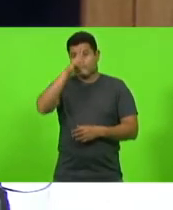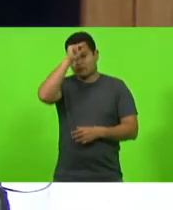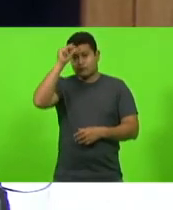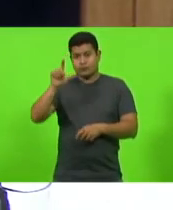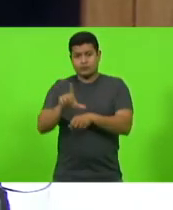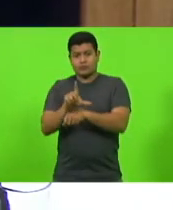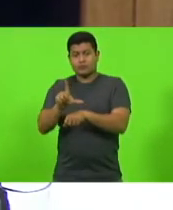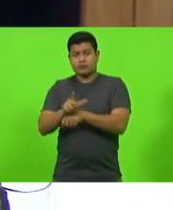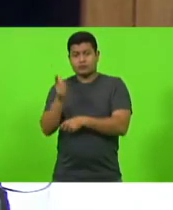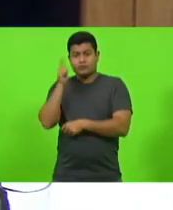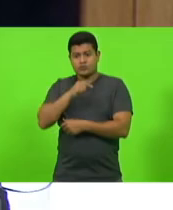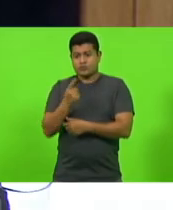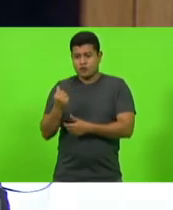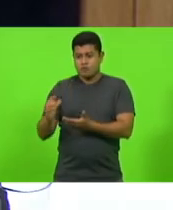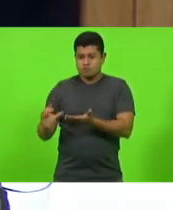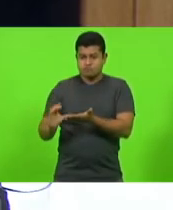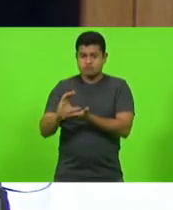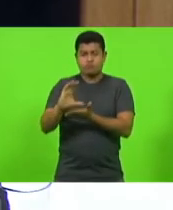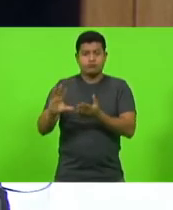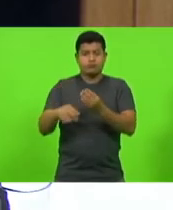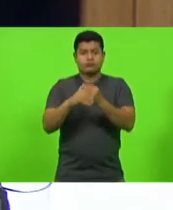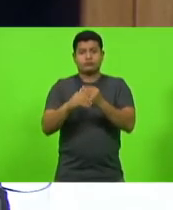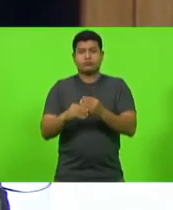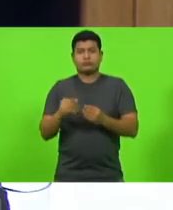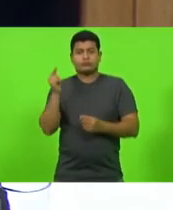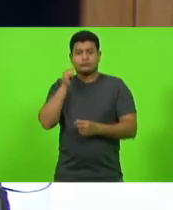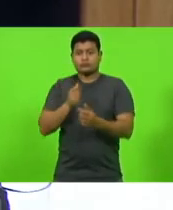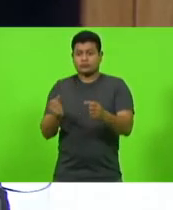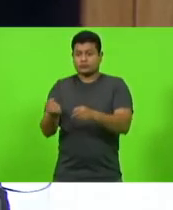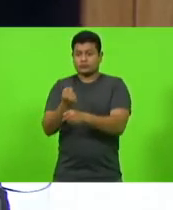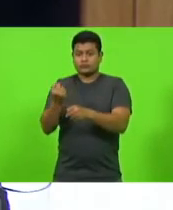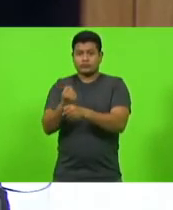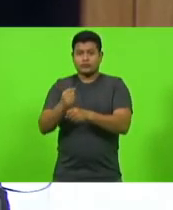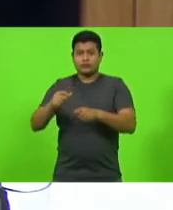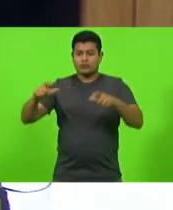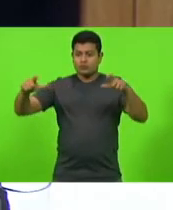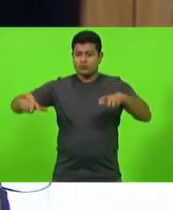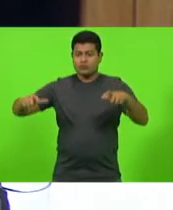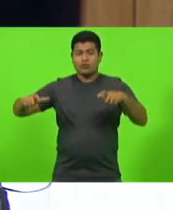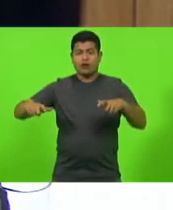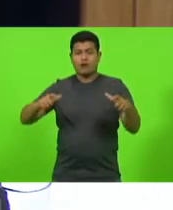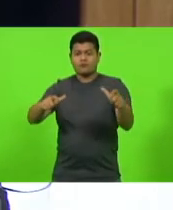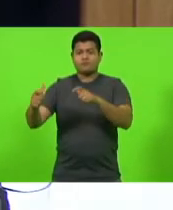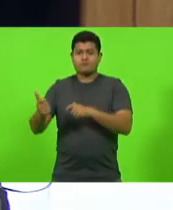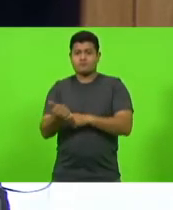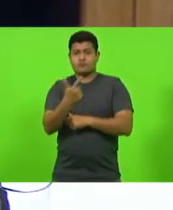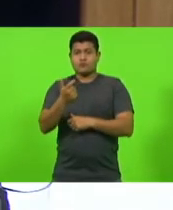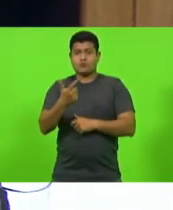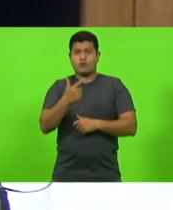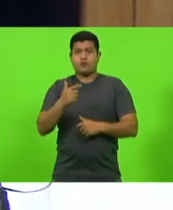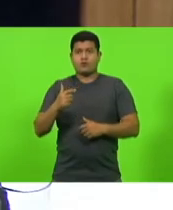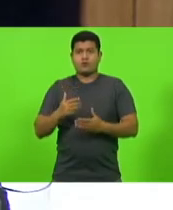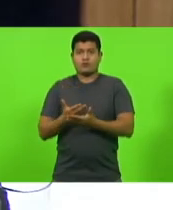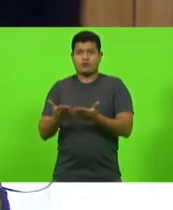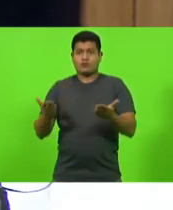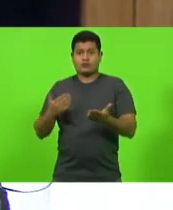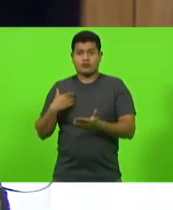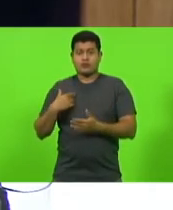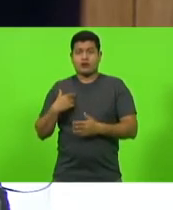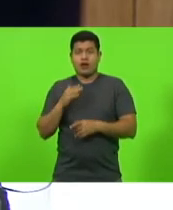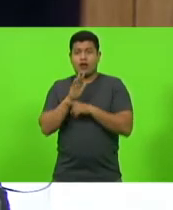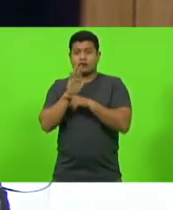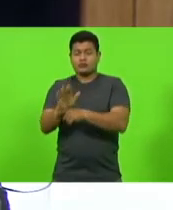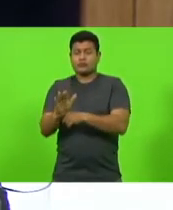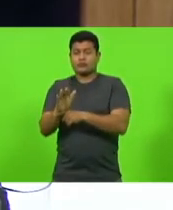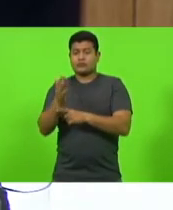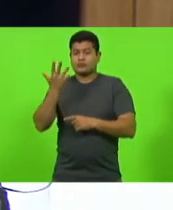de operacionalizar mais 12 parques infantis de alta qualidade, vai trabalhar na questão cognitiva da